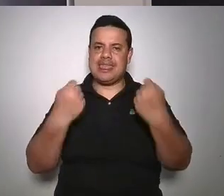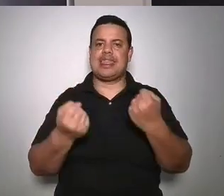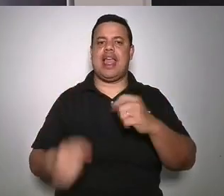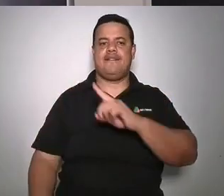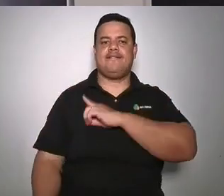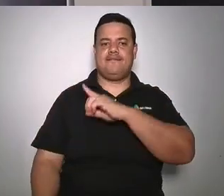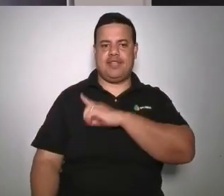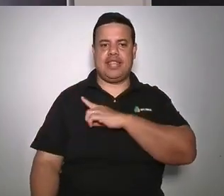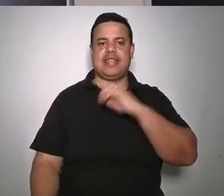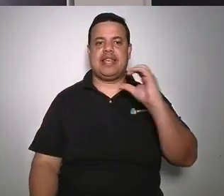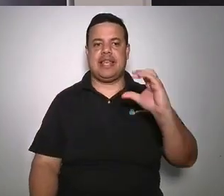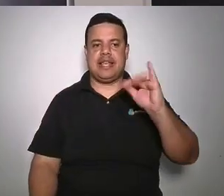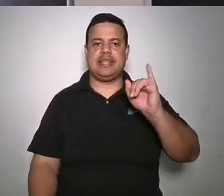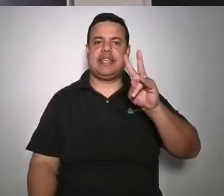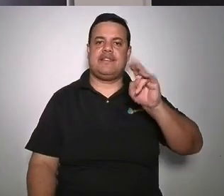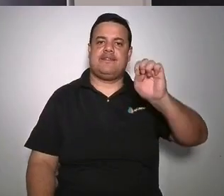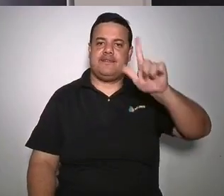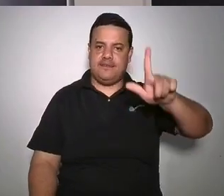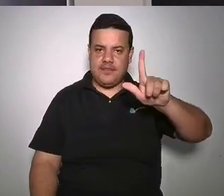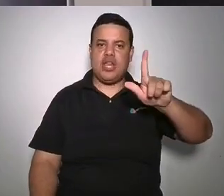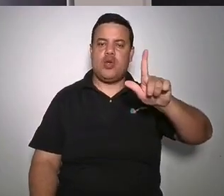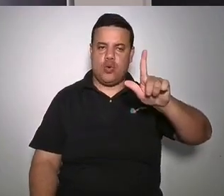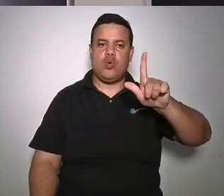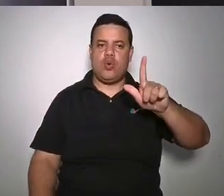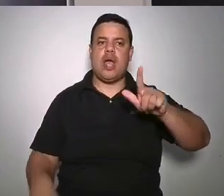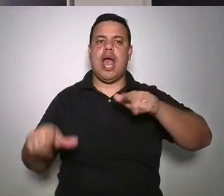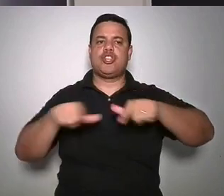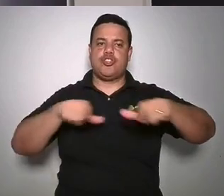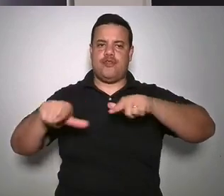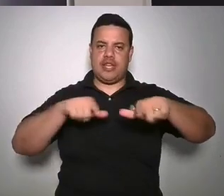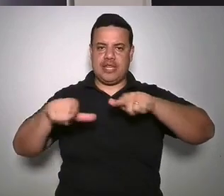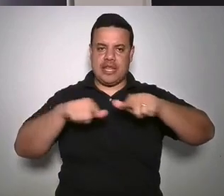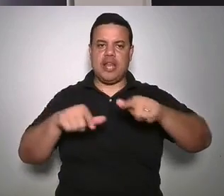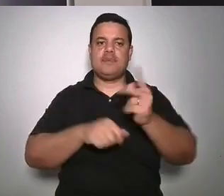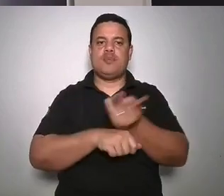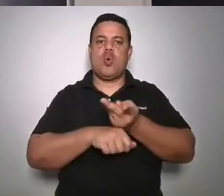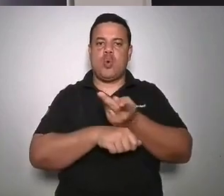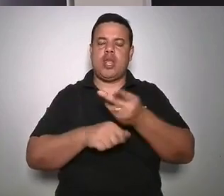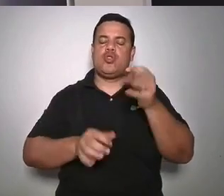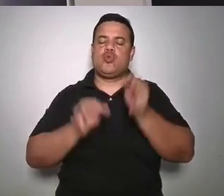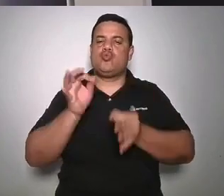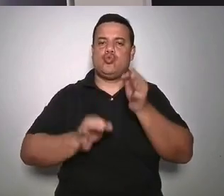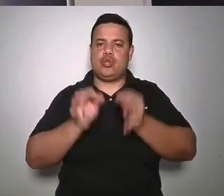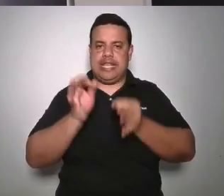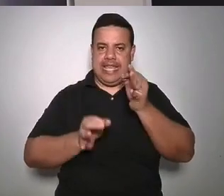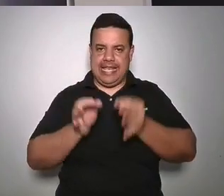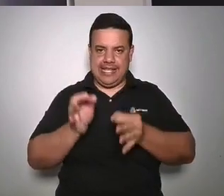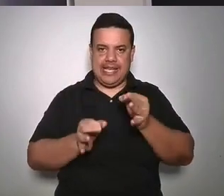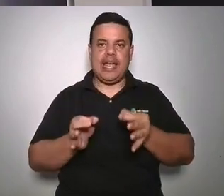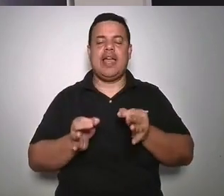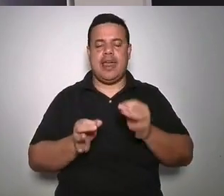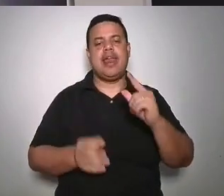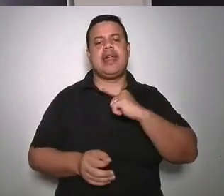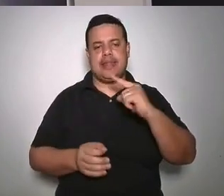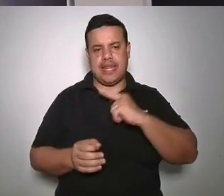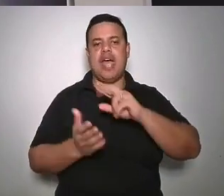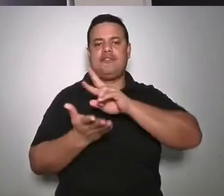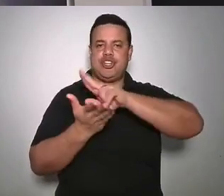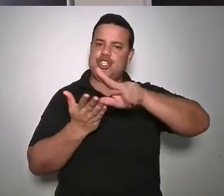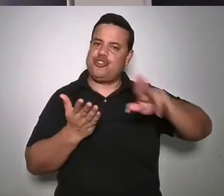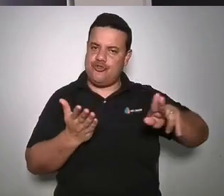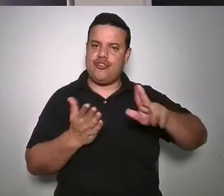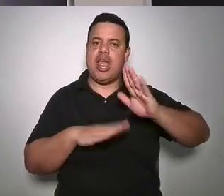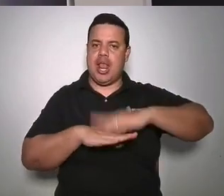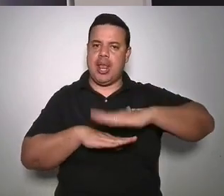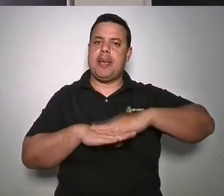A atividade da Procuradoria Jurídica, atividade da controle interno e assim por diante, porque são vários. Manutenção e atividade da